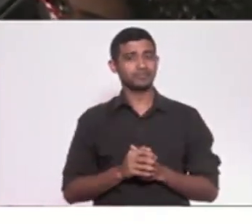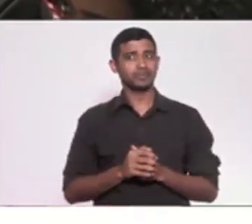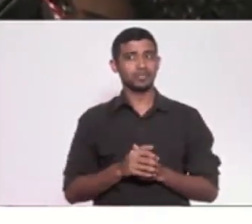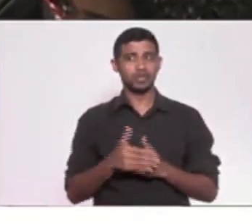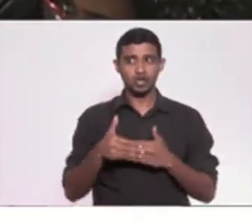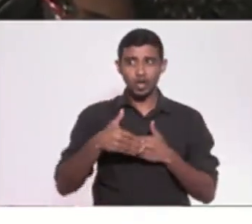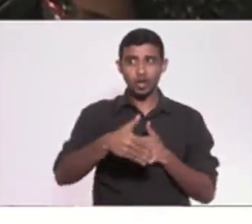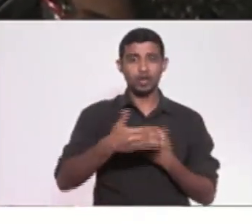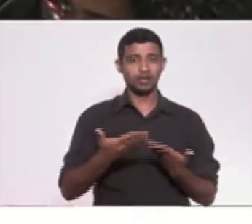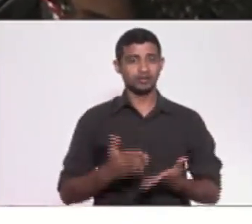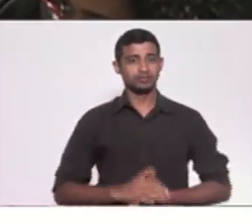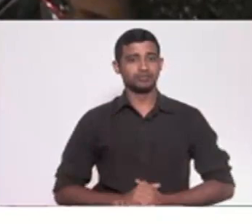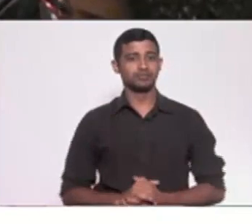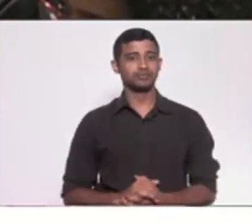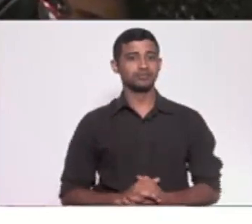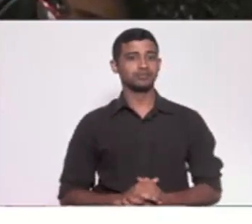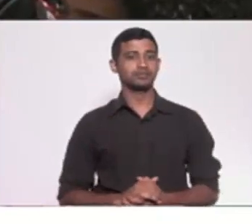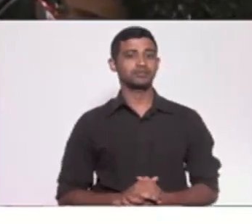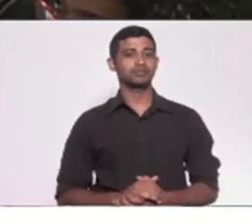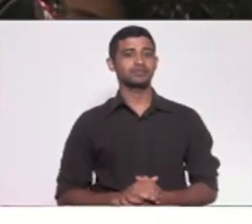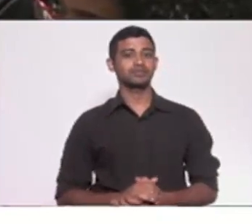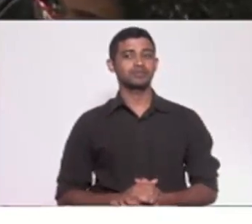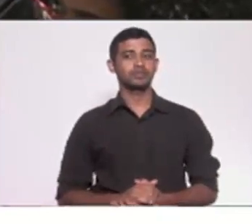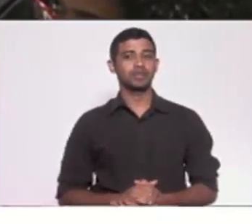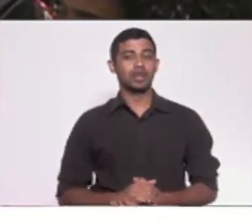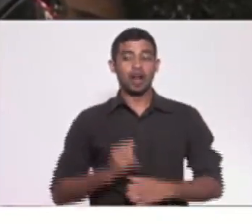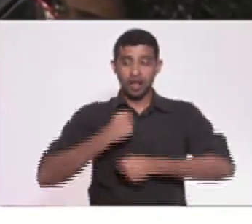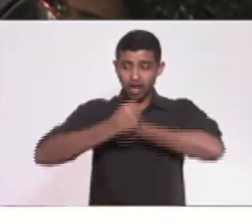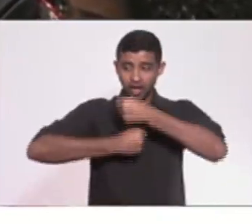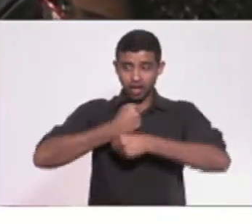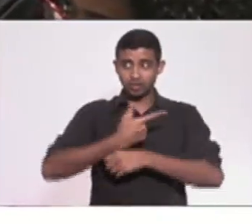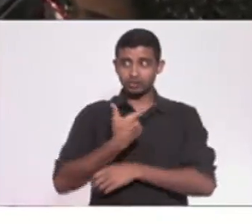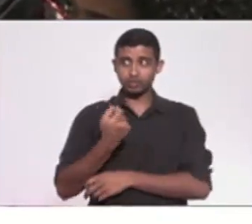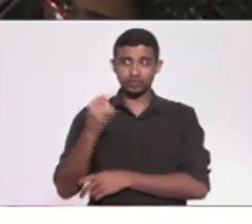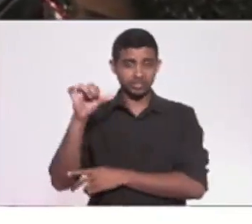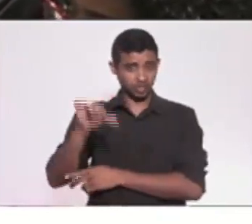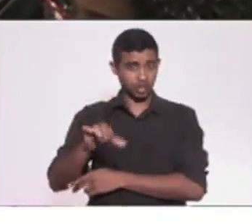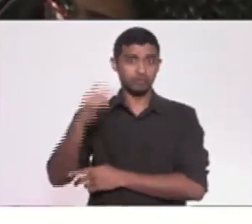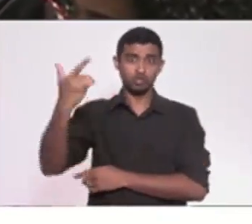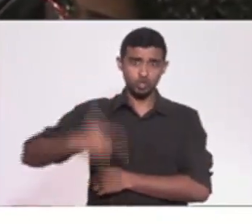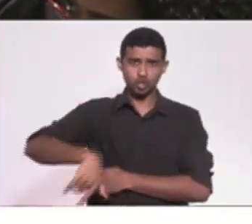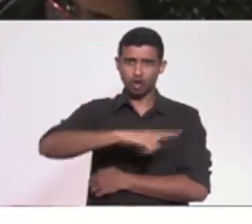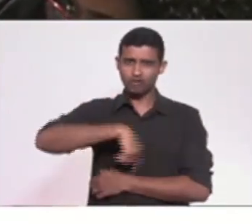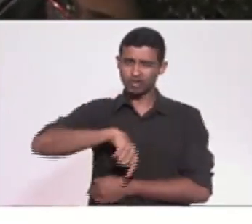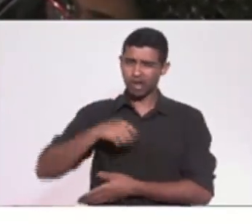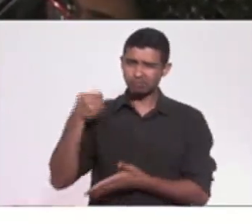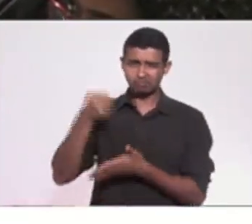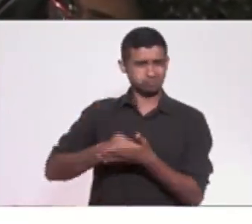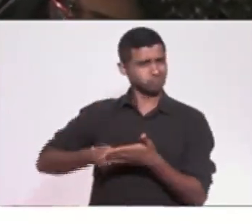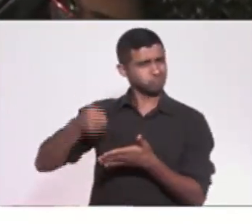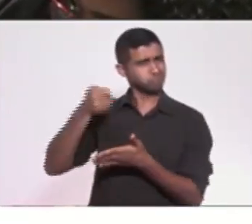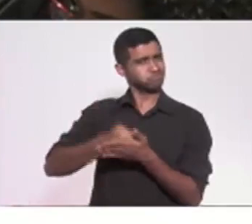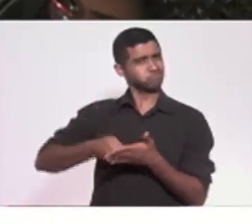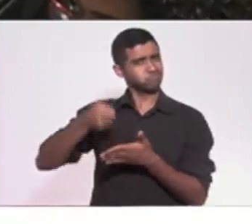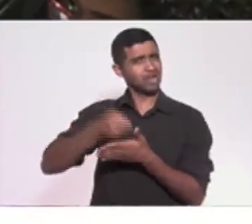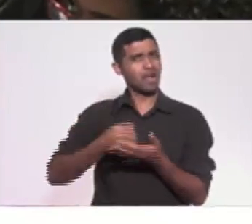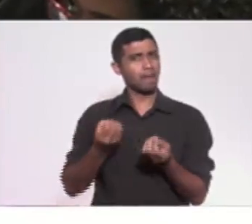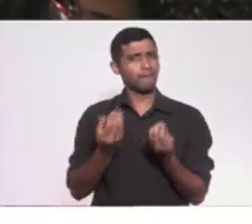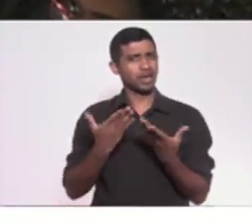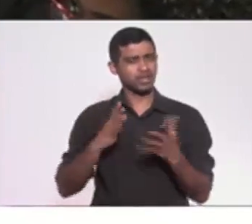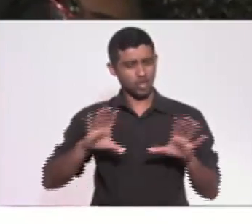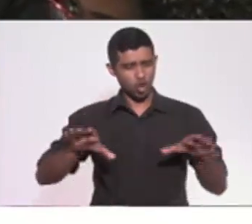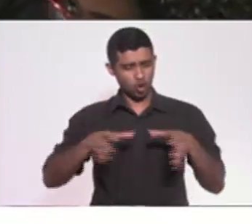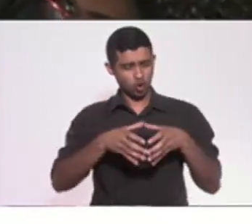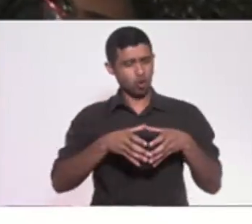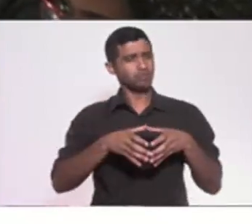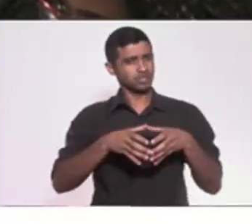recesso parlamentar. Esse ano, mais uma vez, a gente lutou para que essa comissão de ética